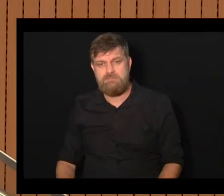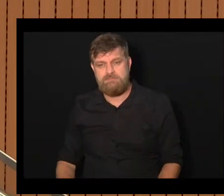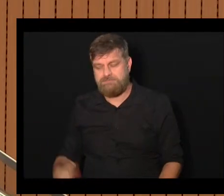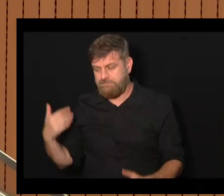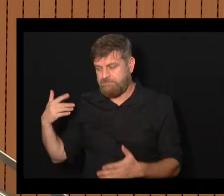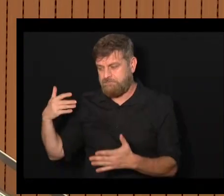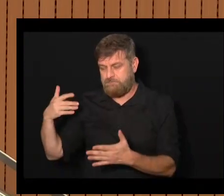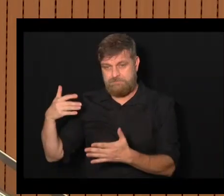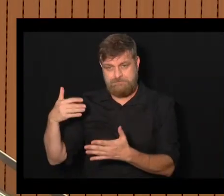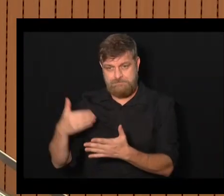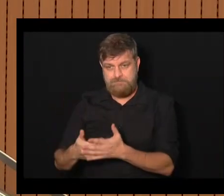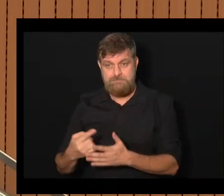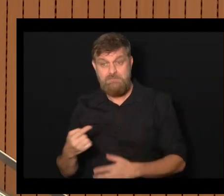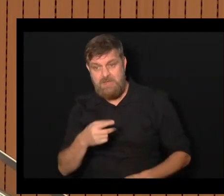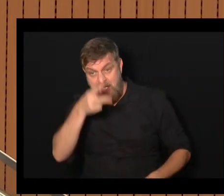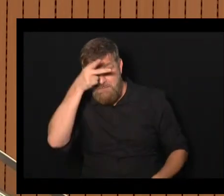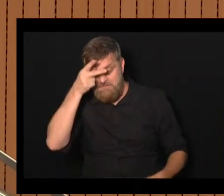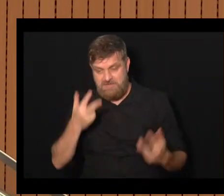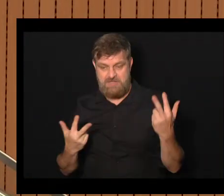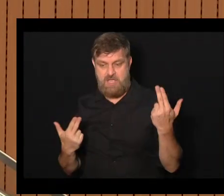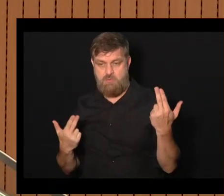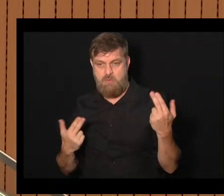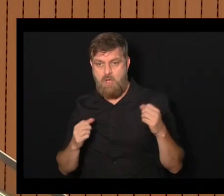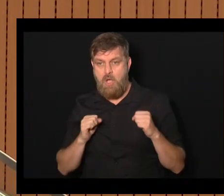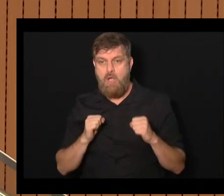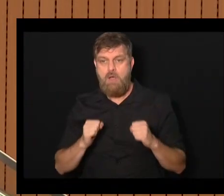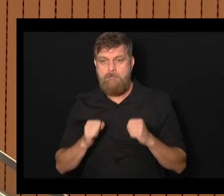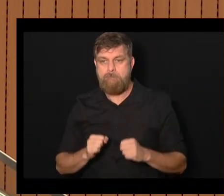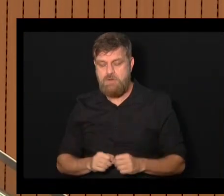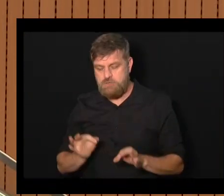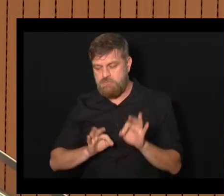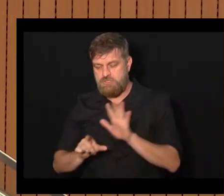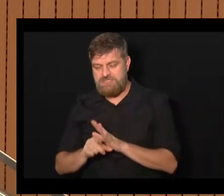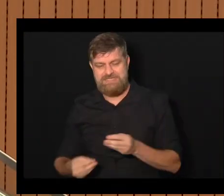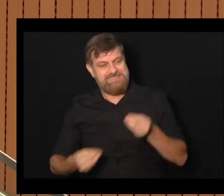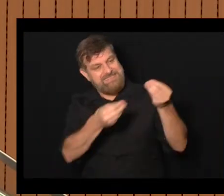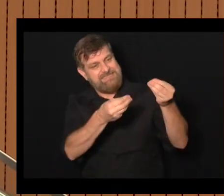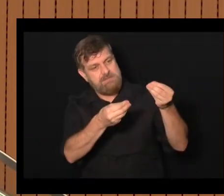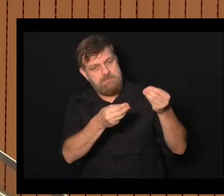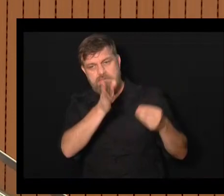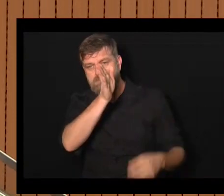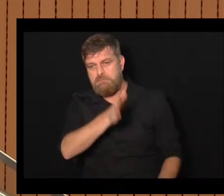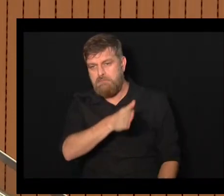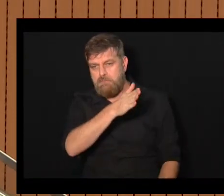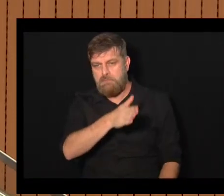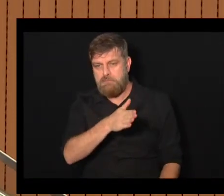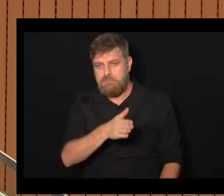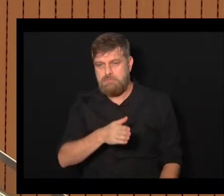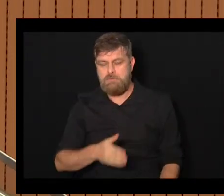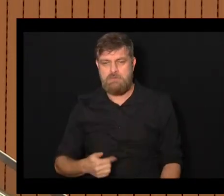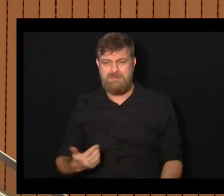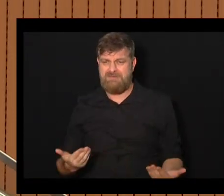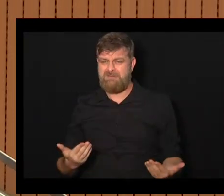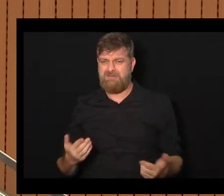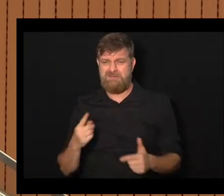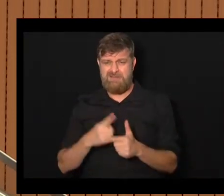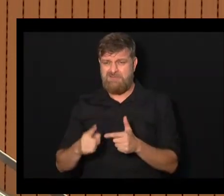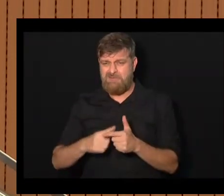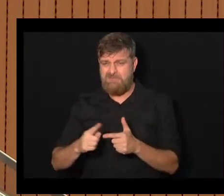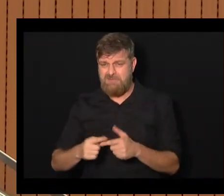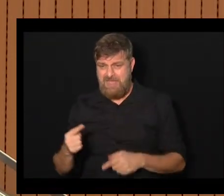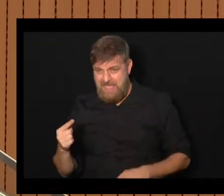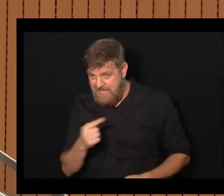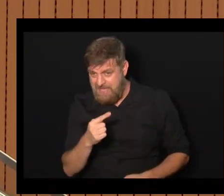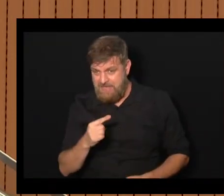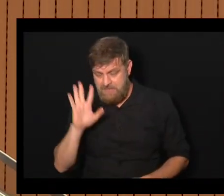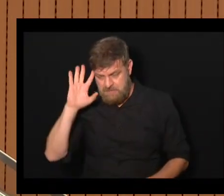o poder de veto do chefe do executivo no Brasil. Mas tudo bem, não há problema que a última palavra